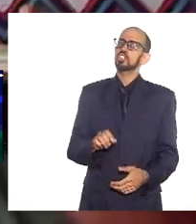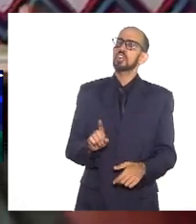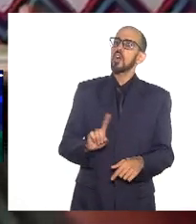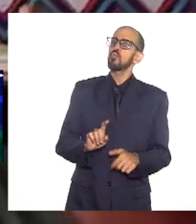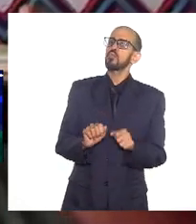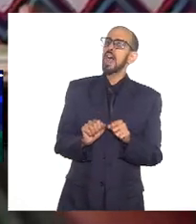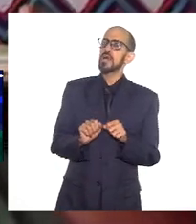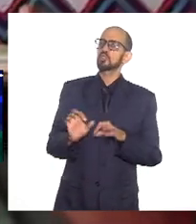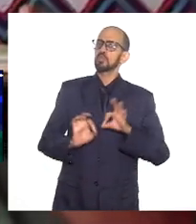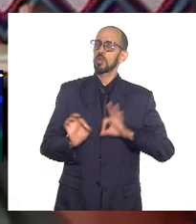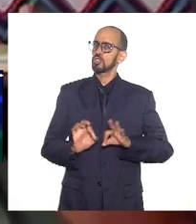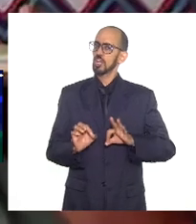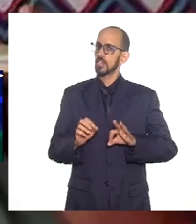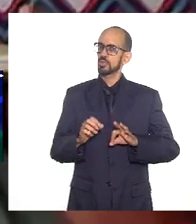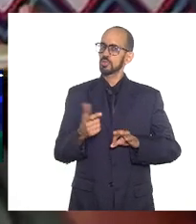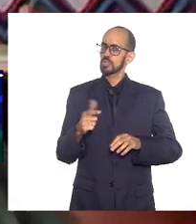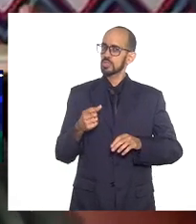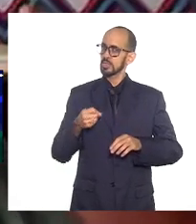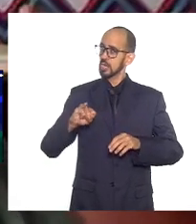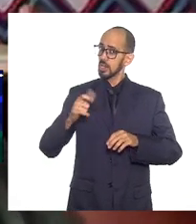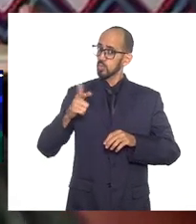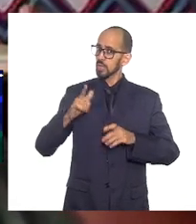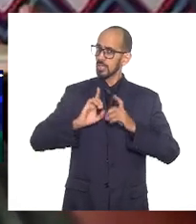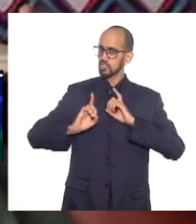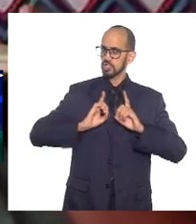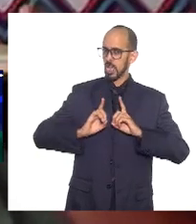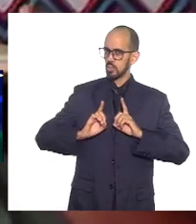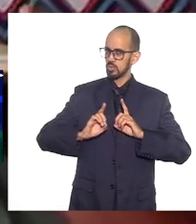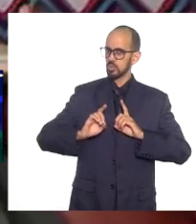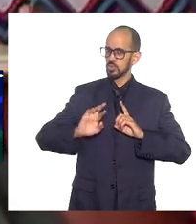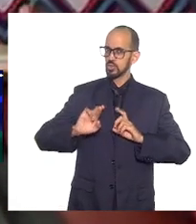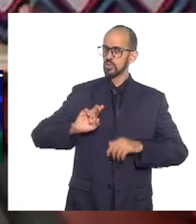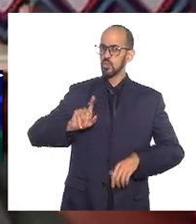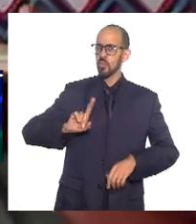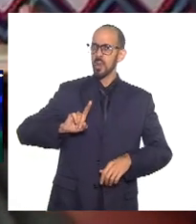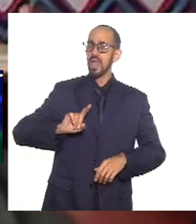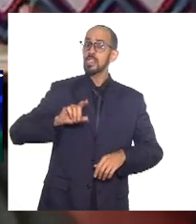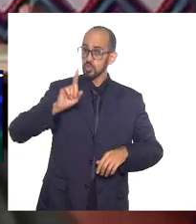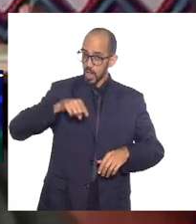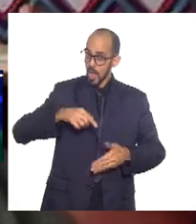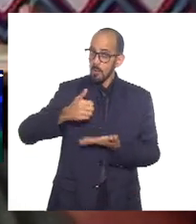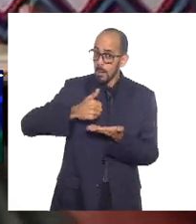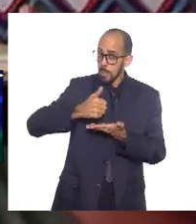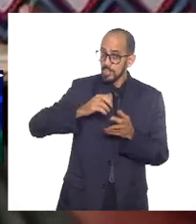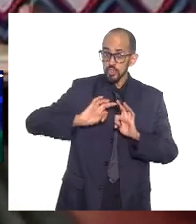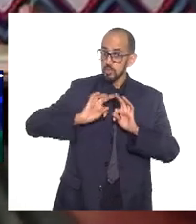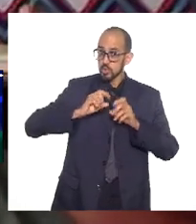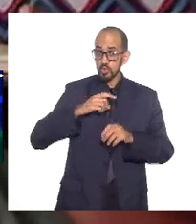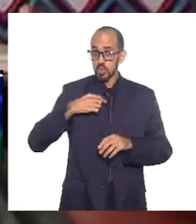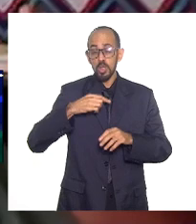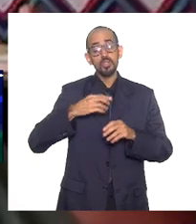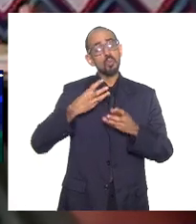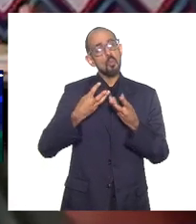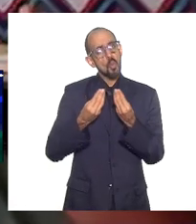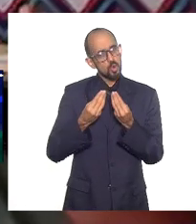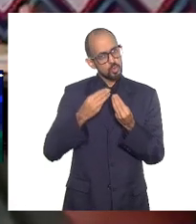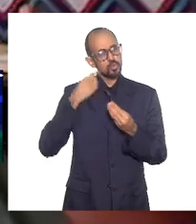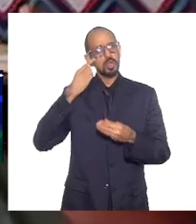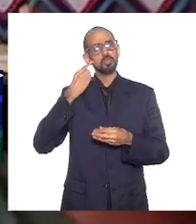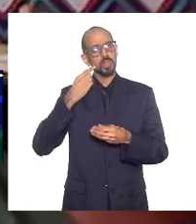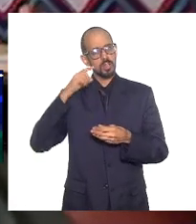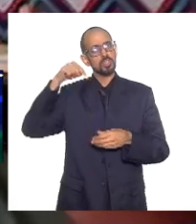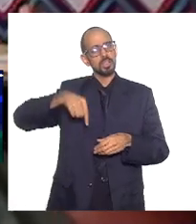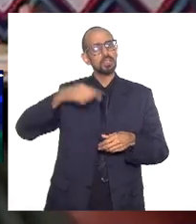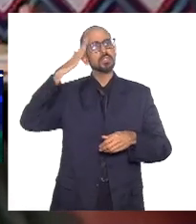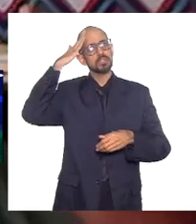que haja diálogo. E essa é uma premissa que não é só minha, é de muitos deputados e deputadas aqui que sabem